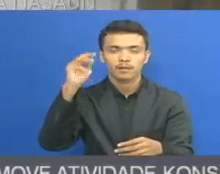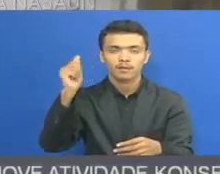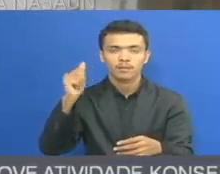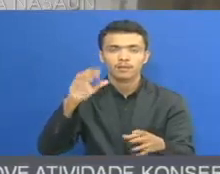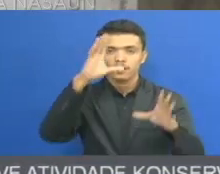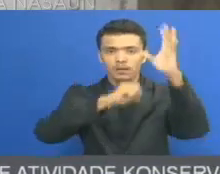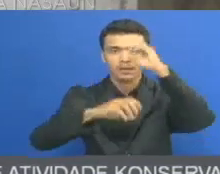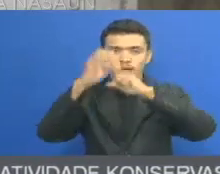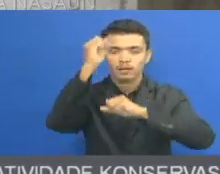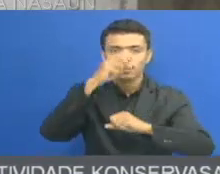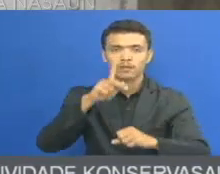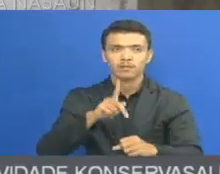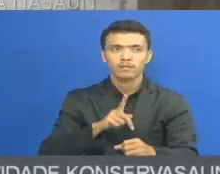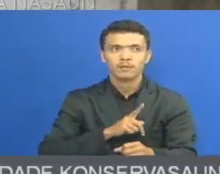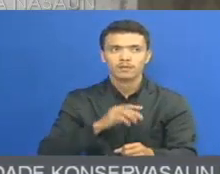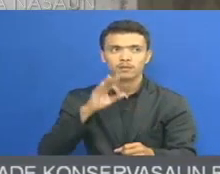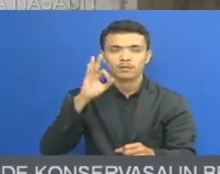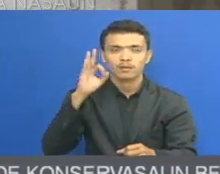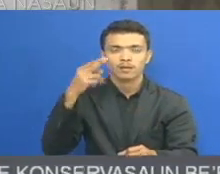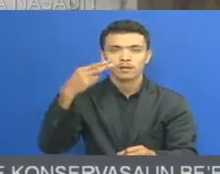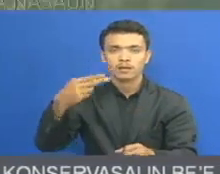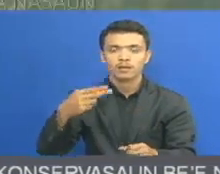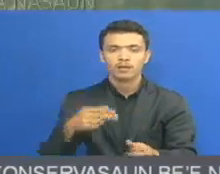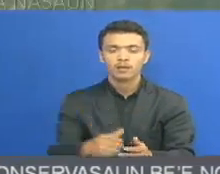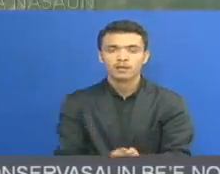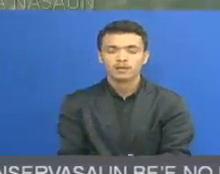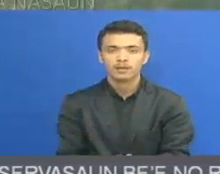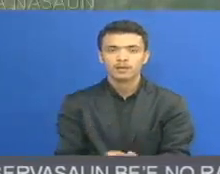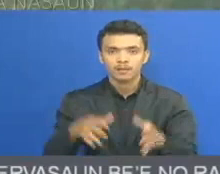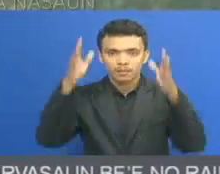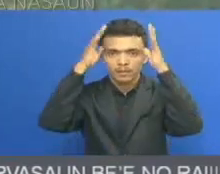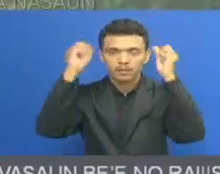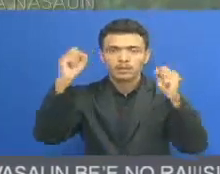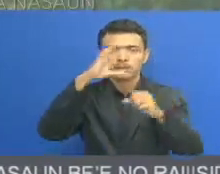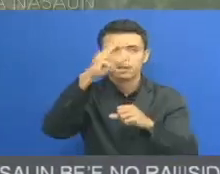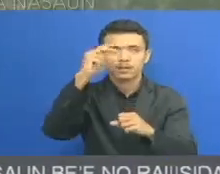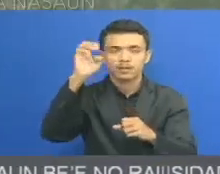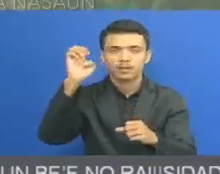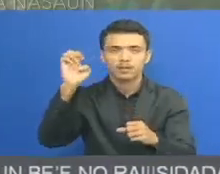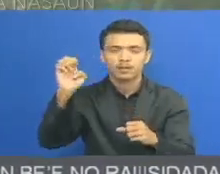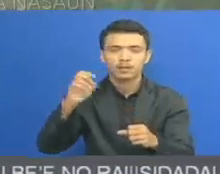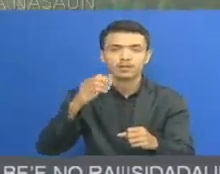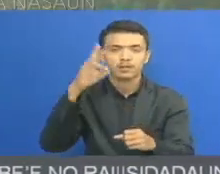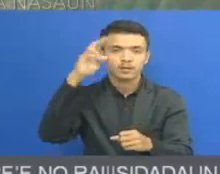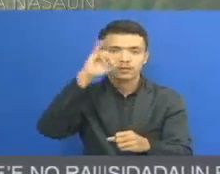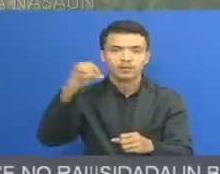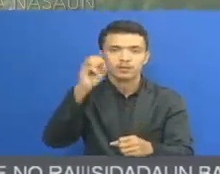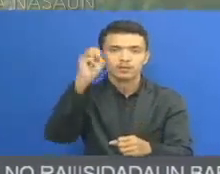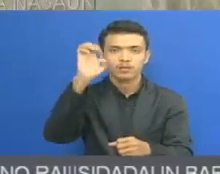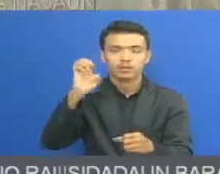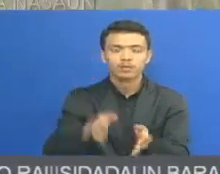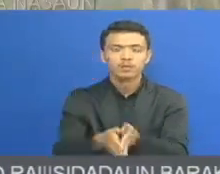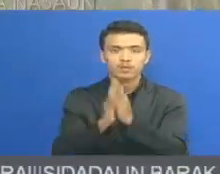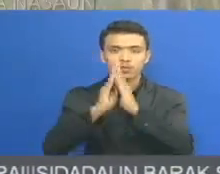e fatuhada, e muting no Partido Seloktan. Antes ne, Presidente da Comissão Nacional Eleição, José Agostinho Belo, alerta